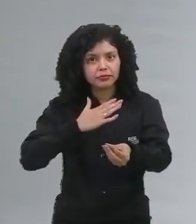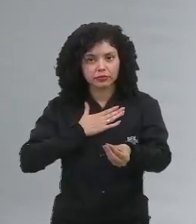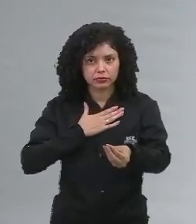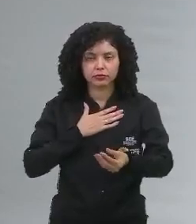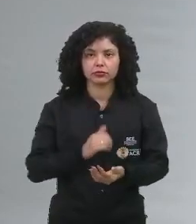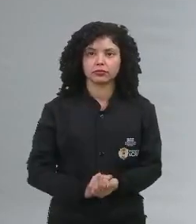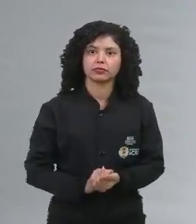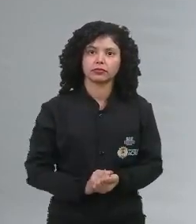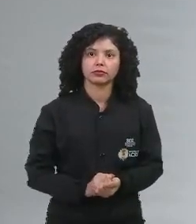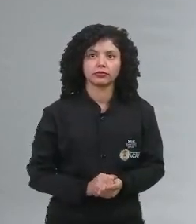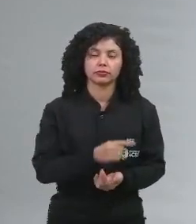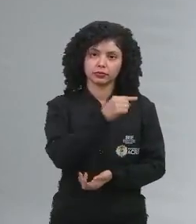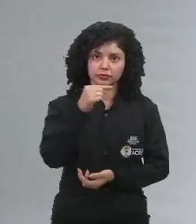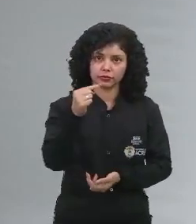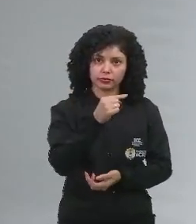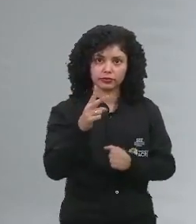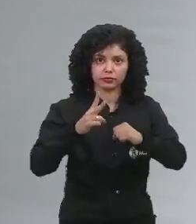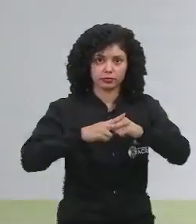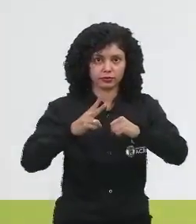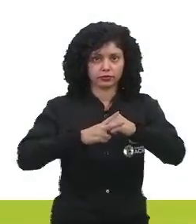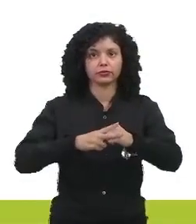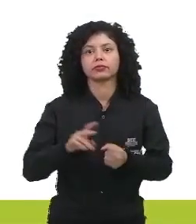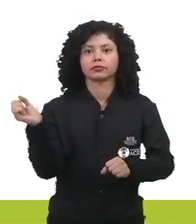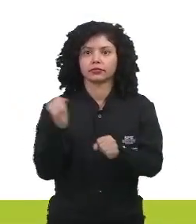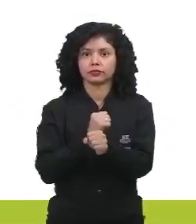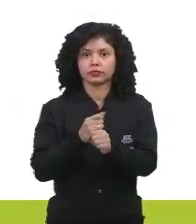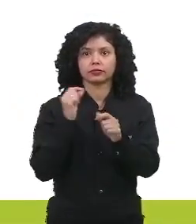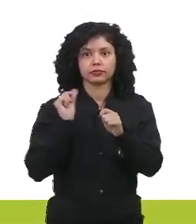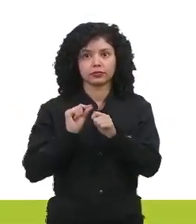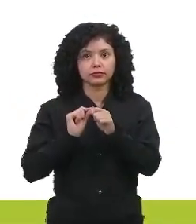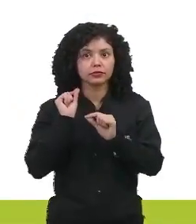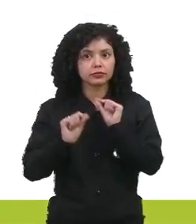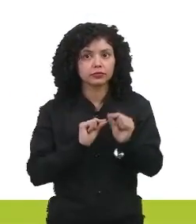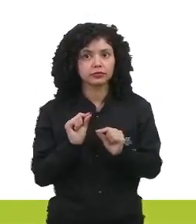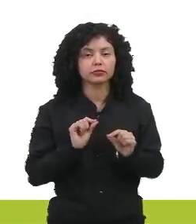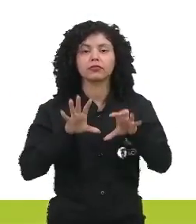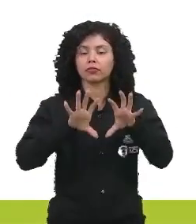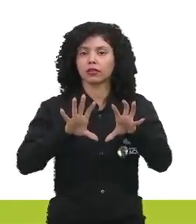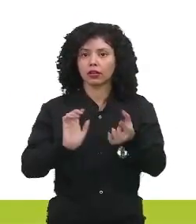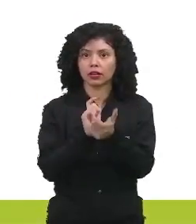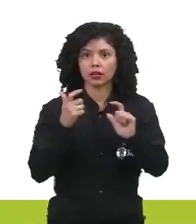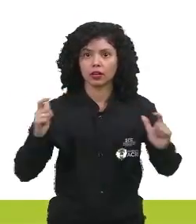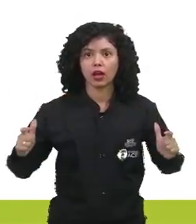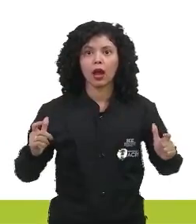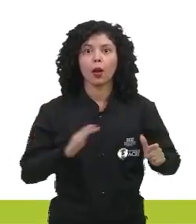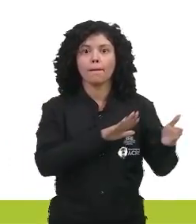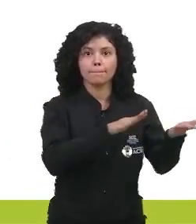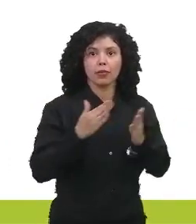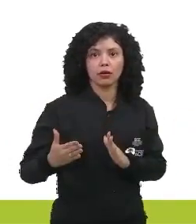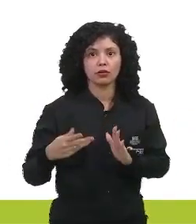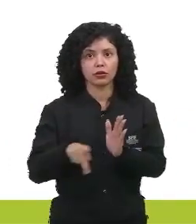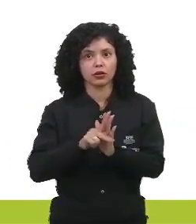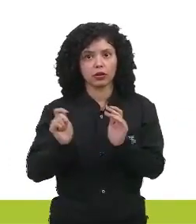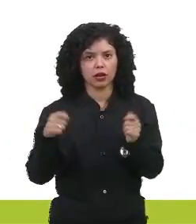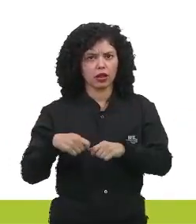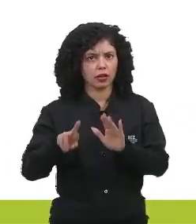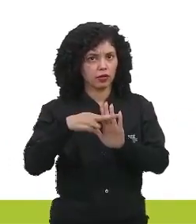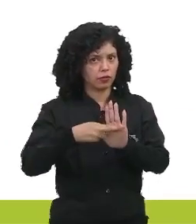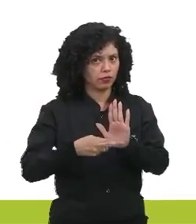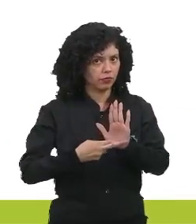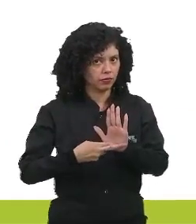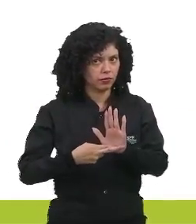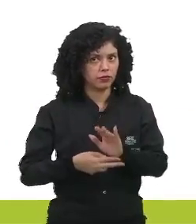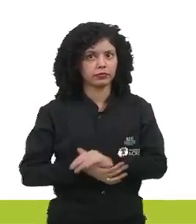Nós temos o hífen aqui depois do verbo. A construção deve ser feita dessa forma na maior parte dos casos, pois é a